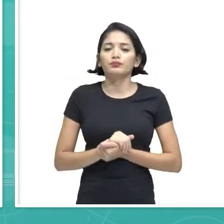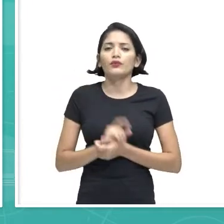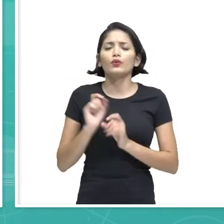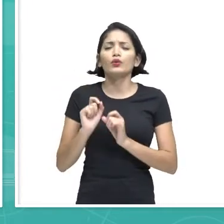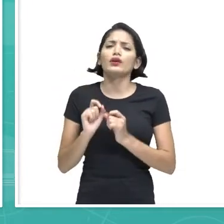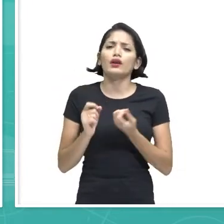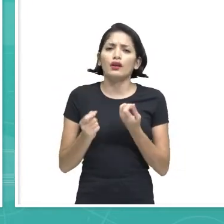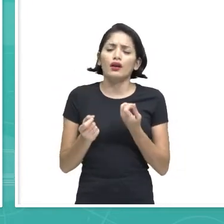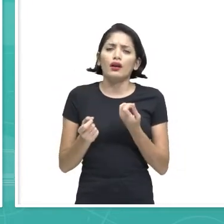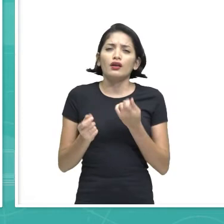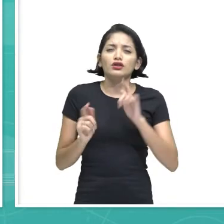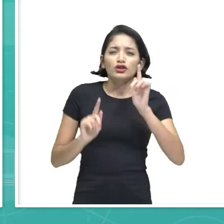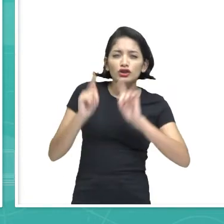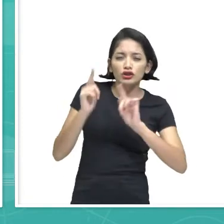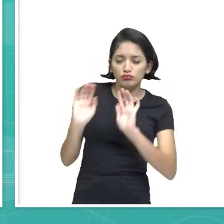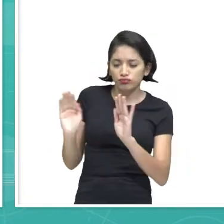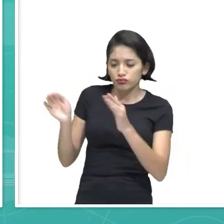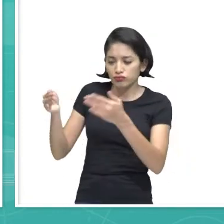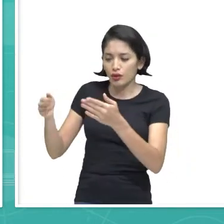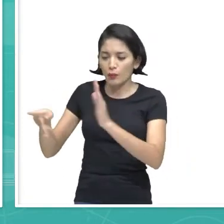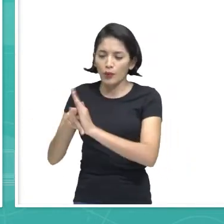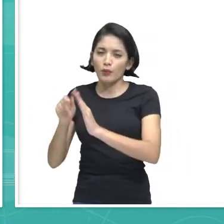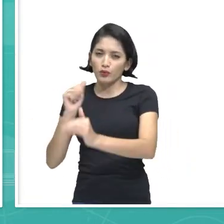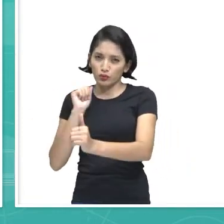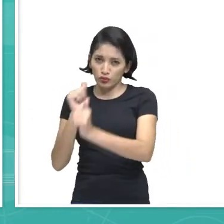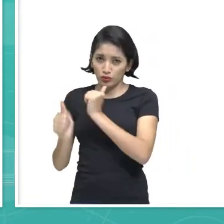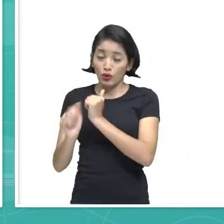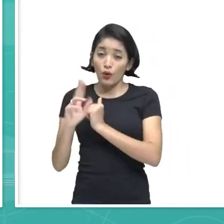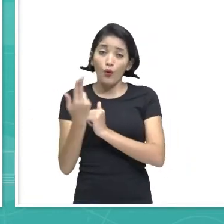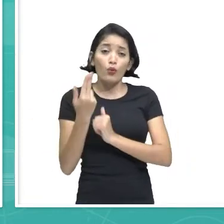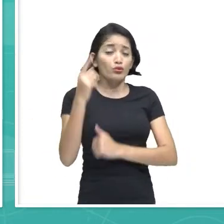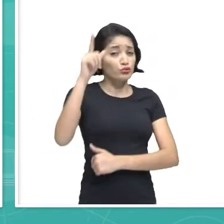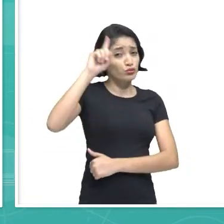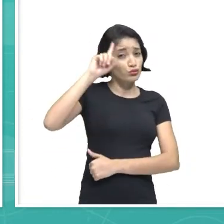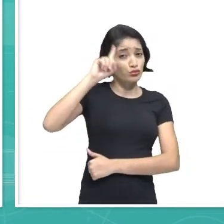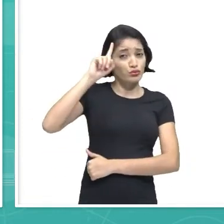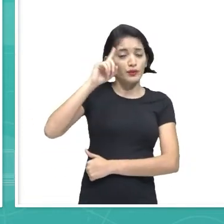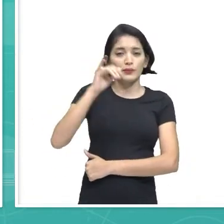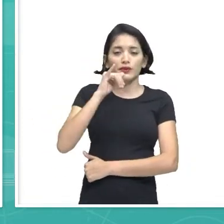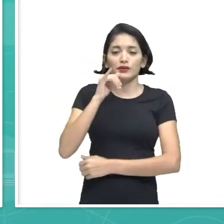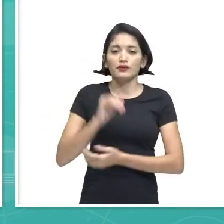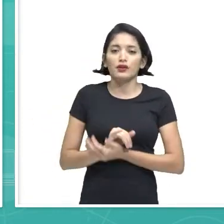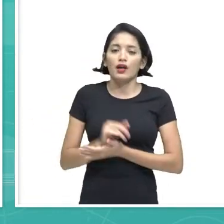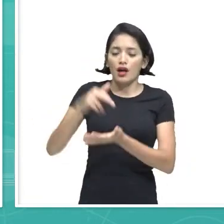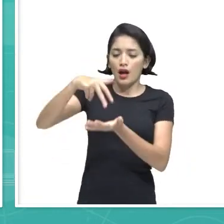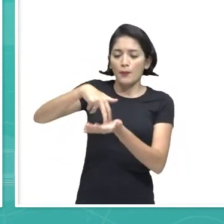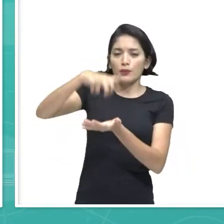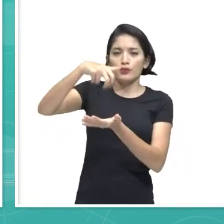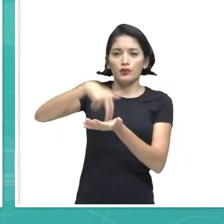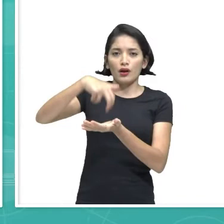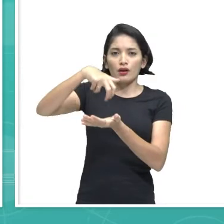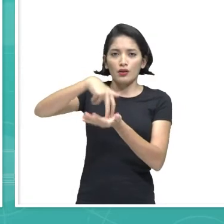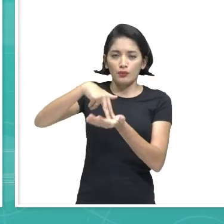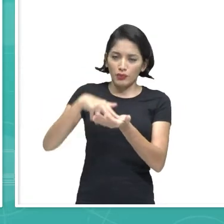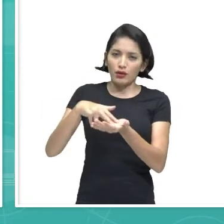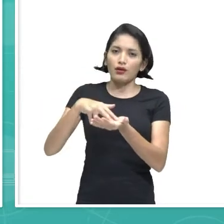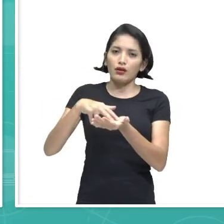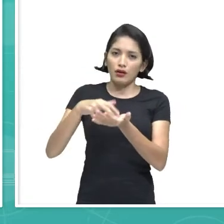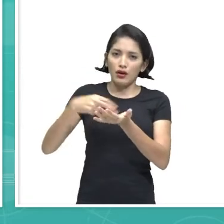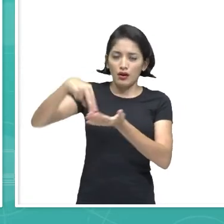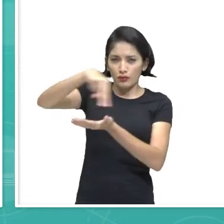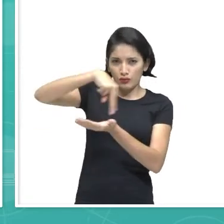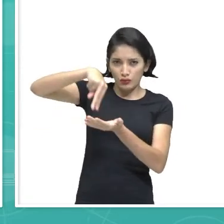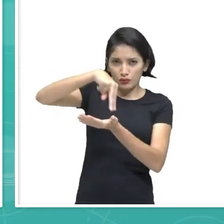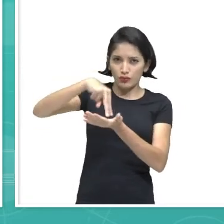gestos específicos de esportes ou do nosso cotidiano, como pular, agachar, rolar,